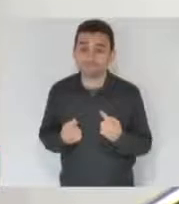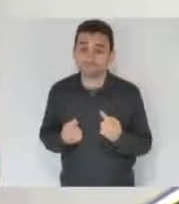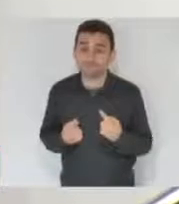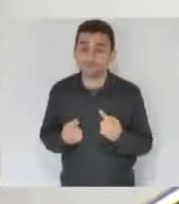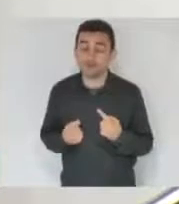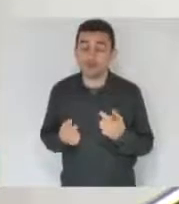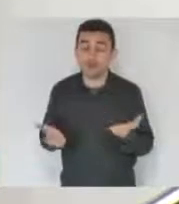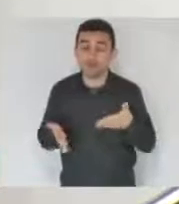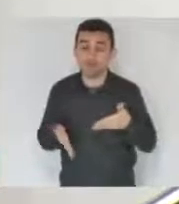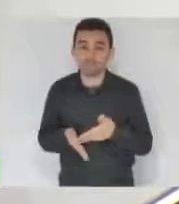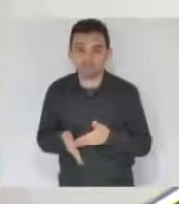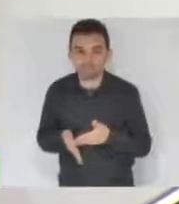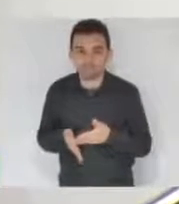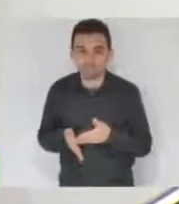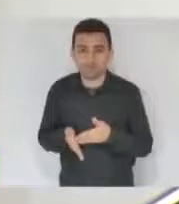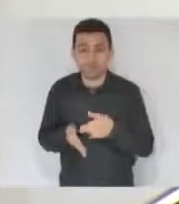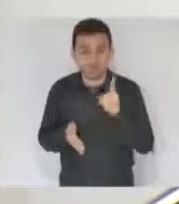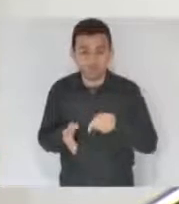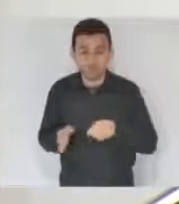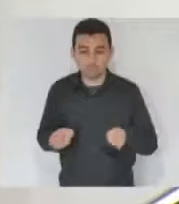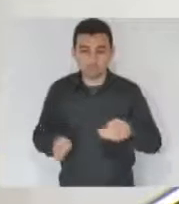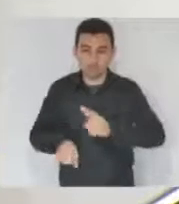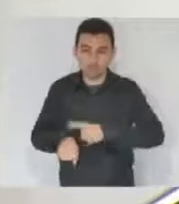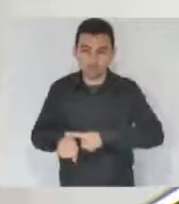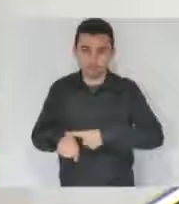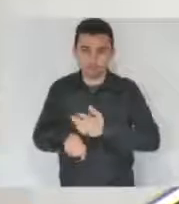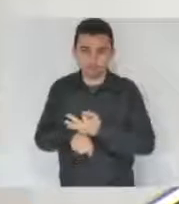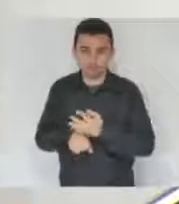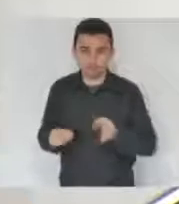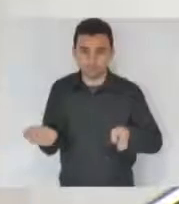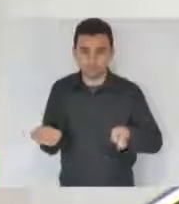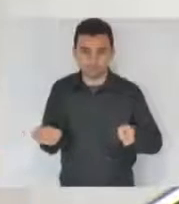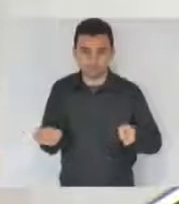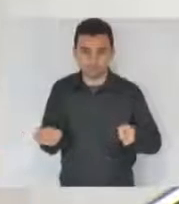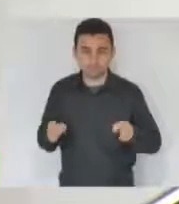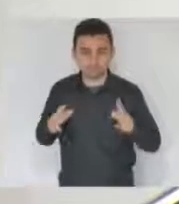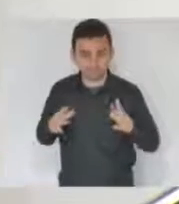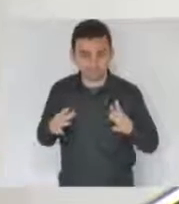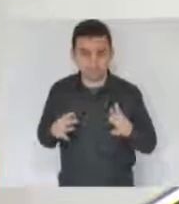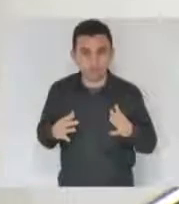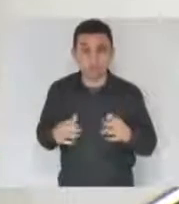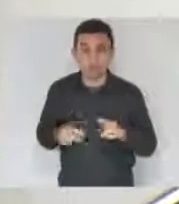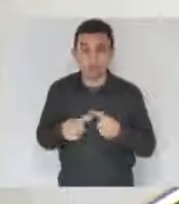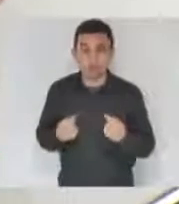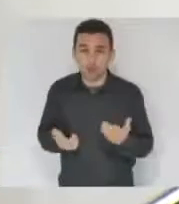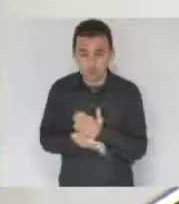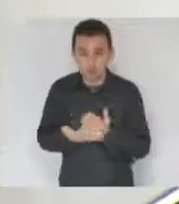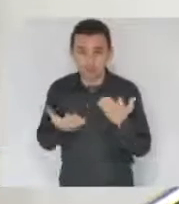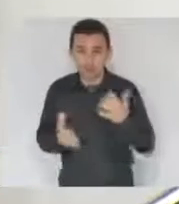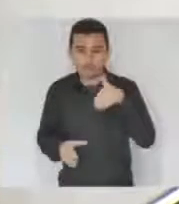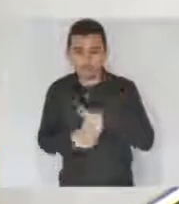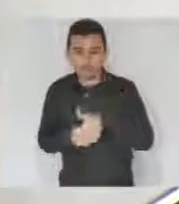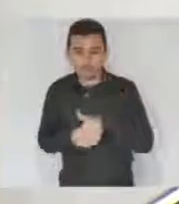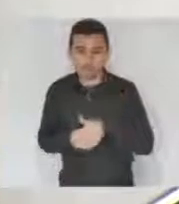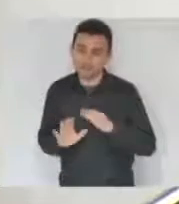interrompido no recesso parlamentar. Mas alguns deputados até pensavam em votar esse ano ainda, mas não têm a